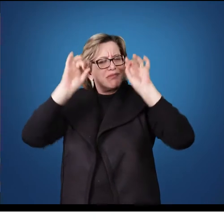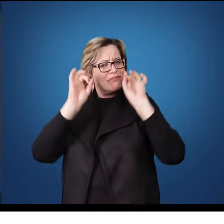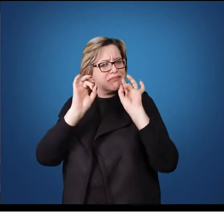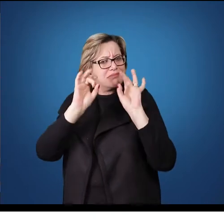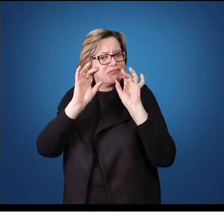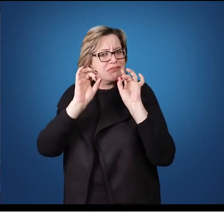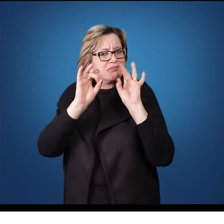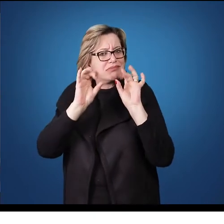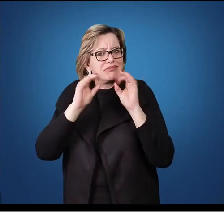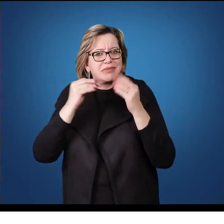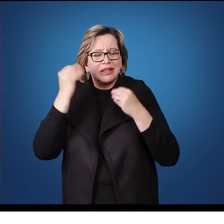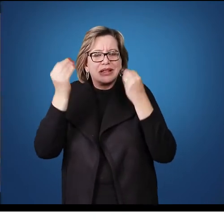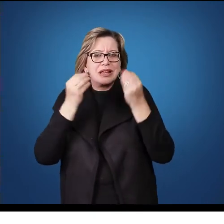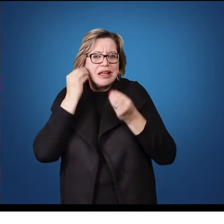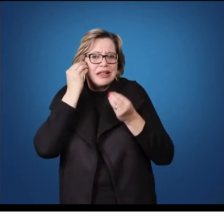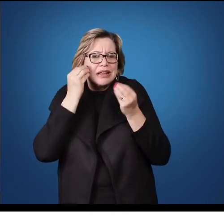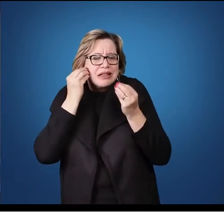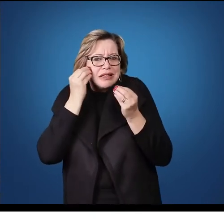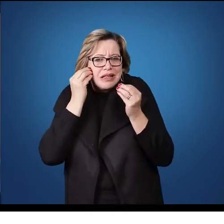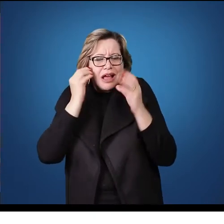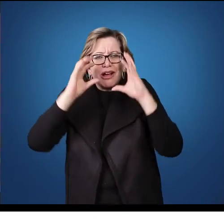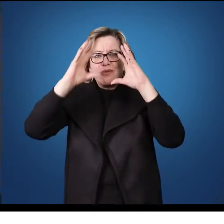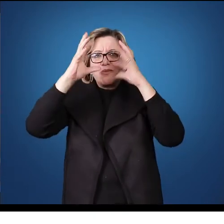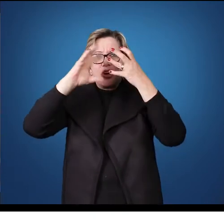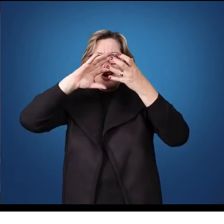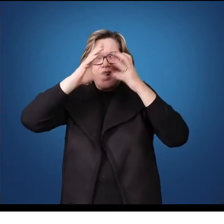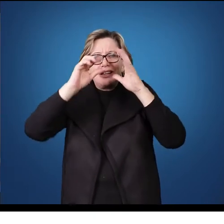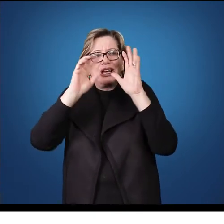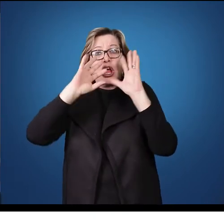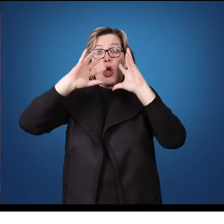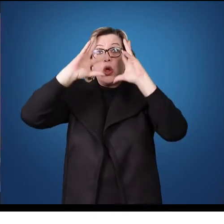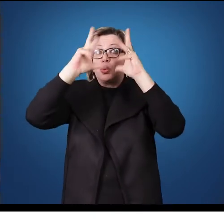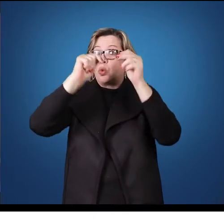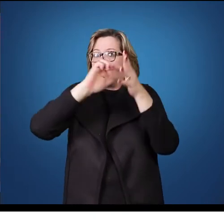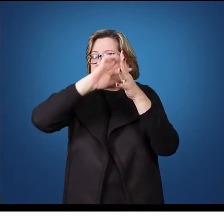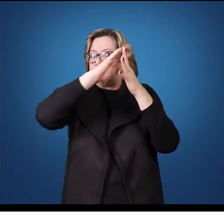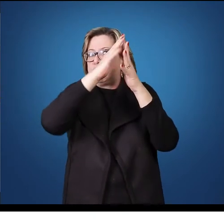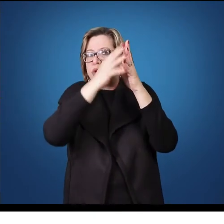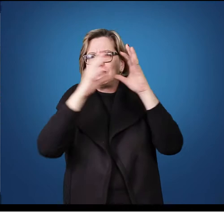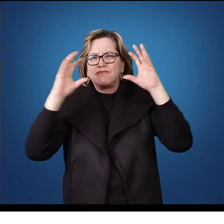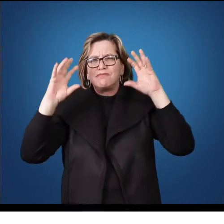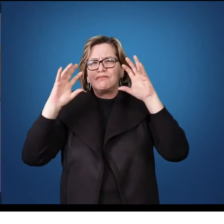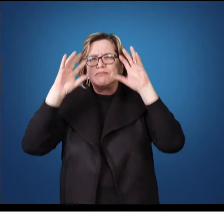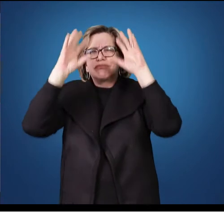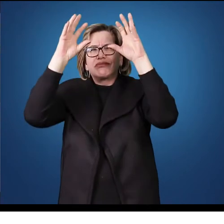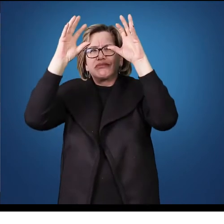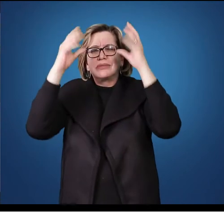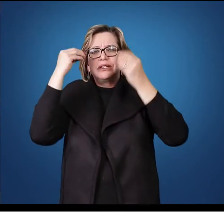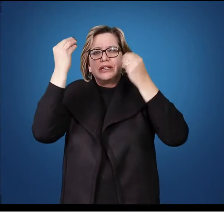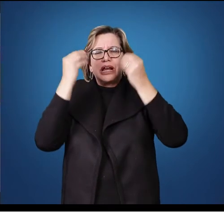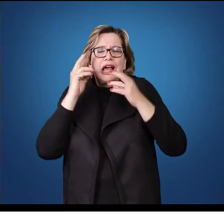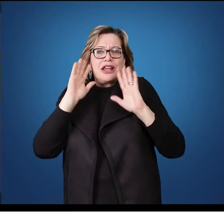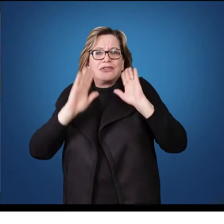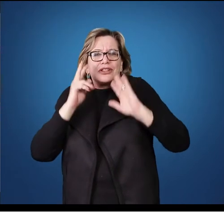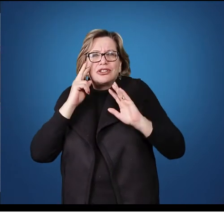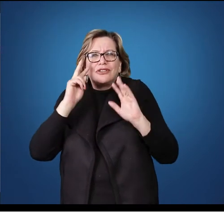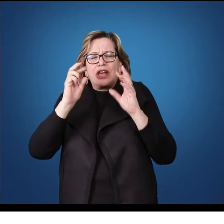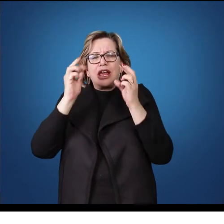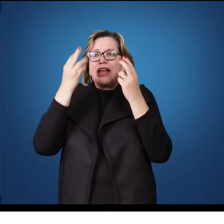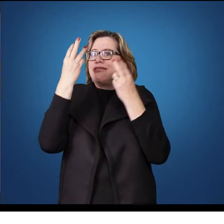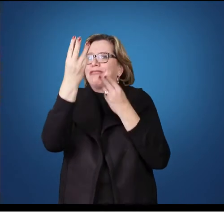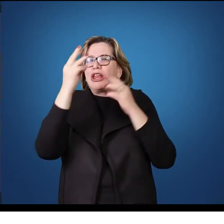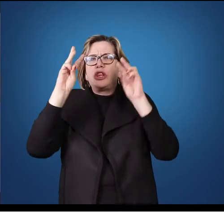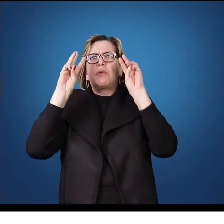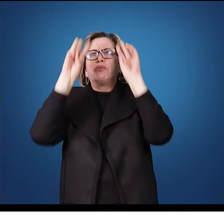sobre tentar tocar com a bola, com todos os dedos sobre ela. Então, muitas vezes a gente vê pessoas só com